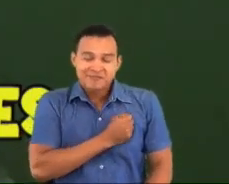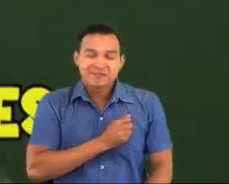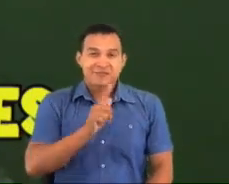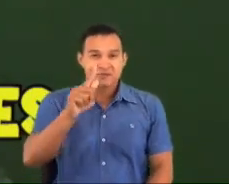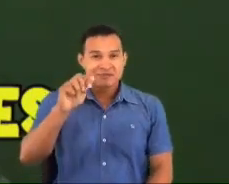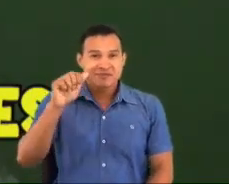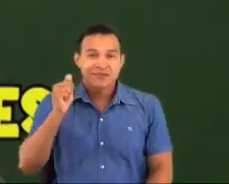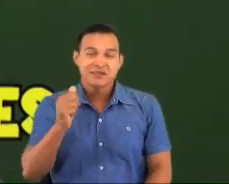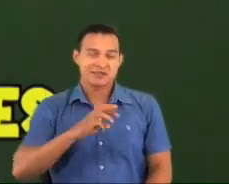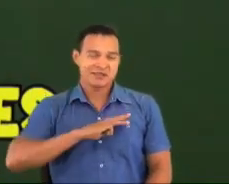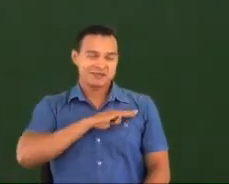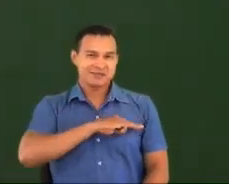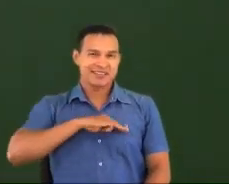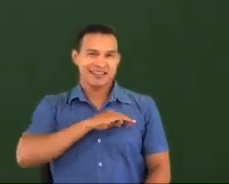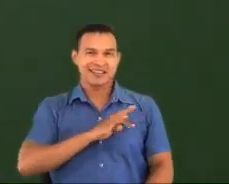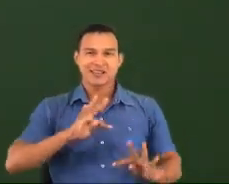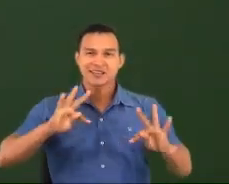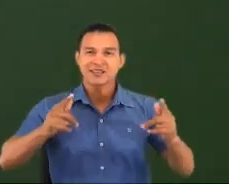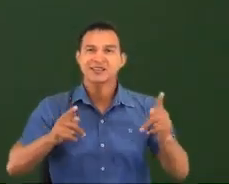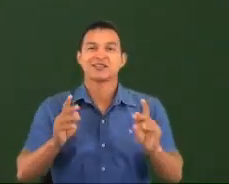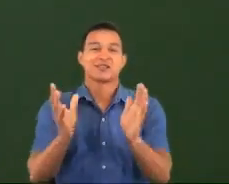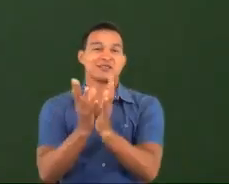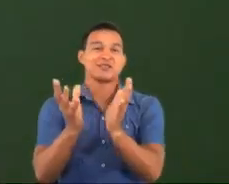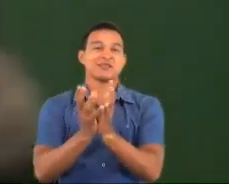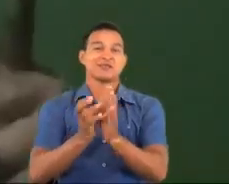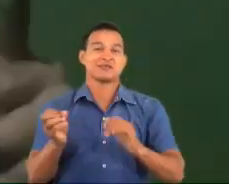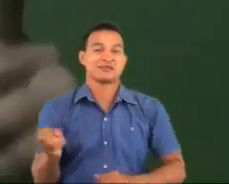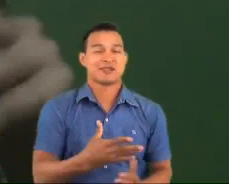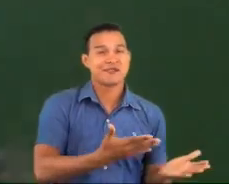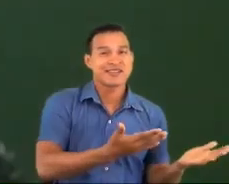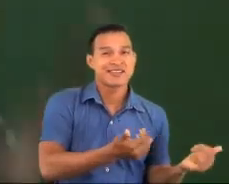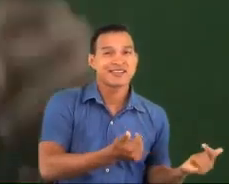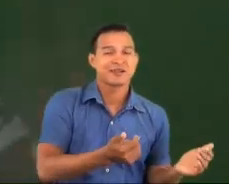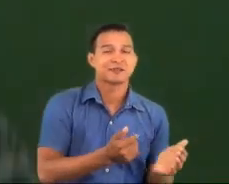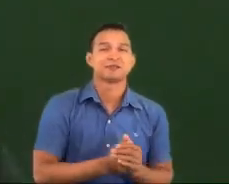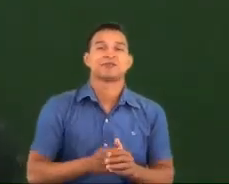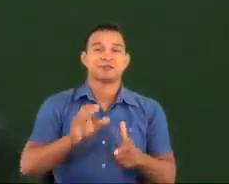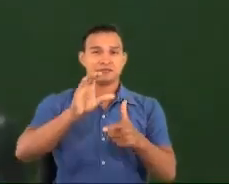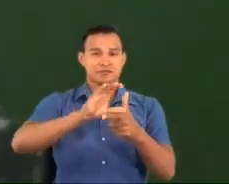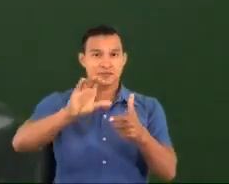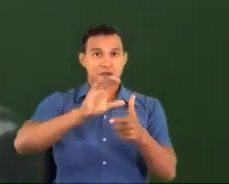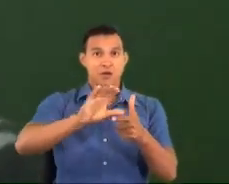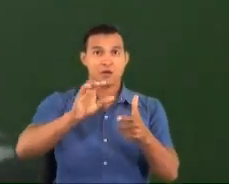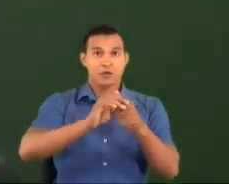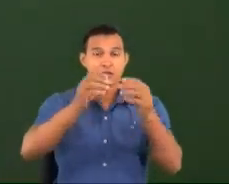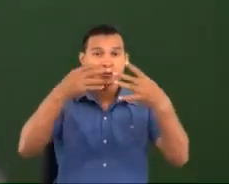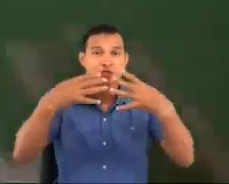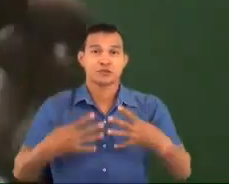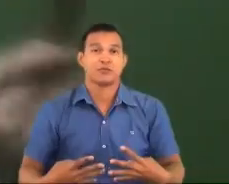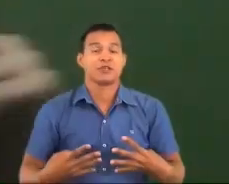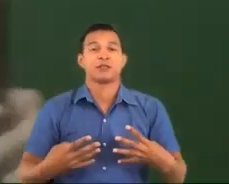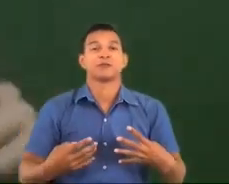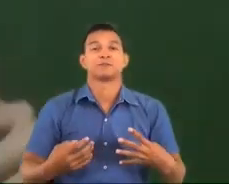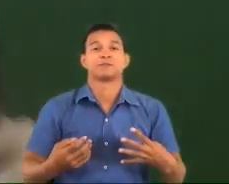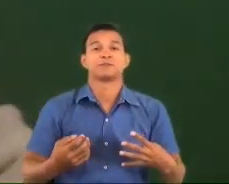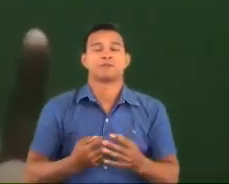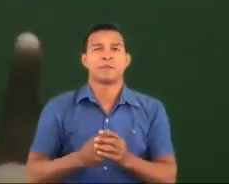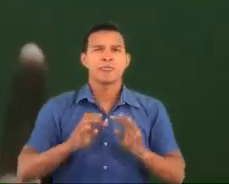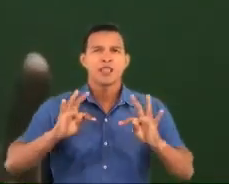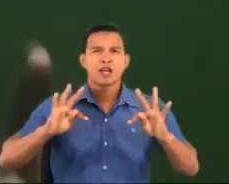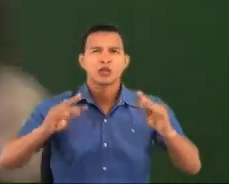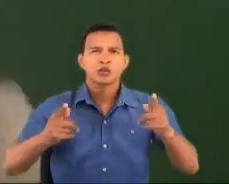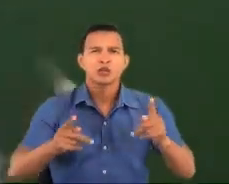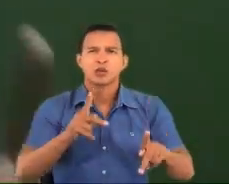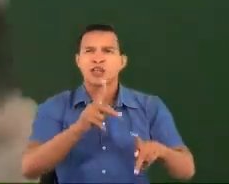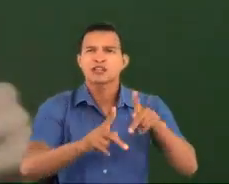meu ministério e de toda a galera Nova Jovens. Em 1 Coríntios 9:25 diz: todos que competem nos